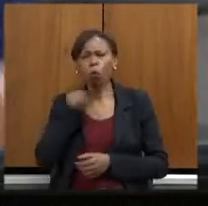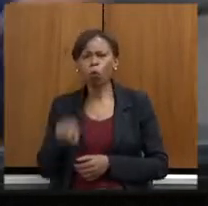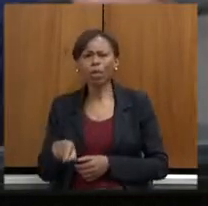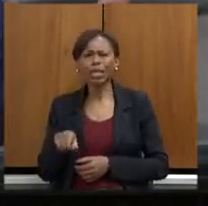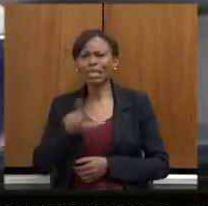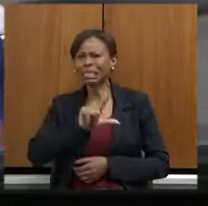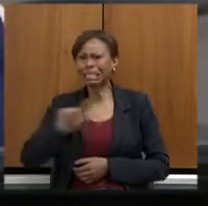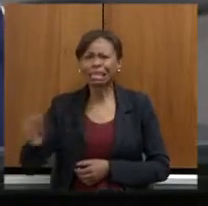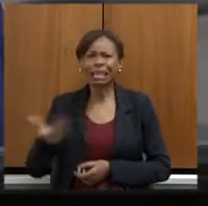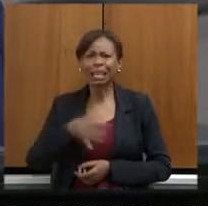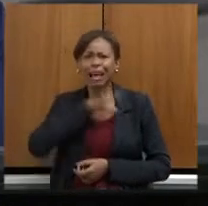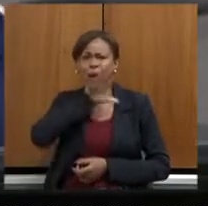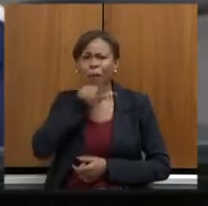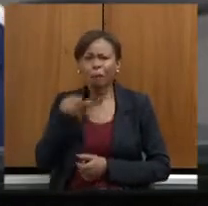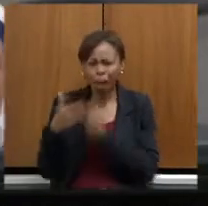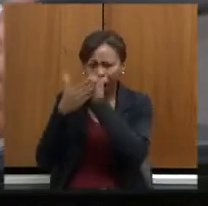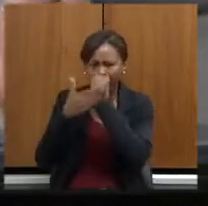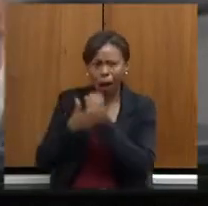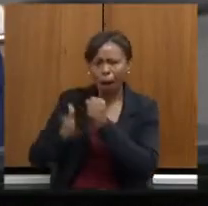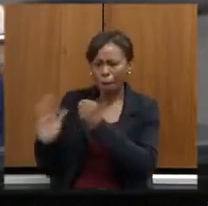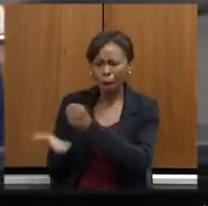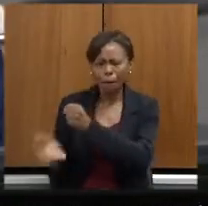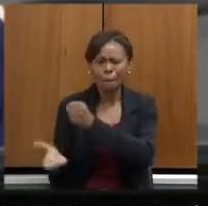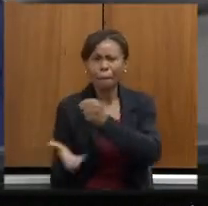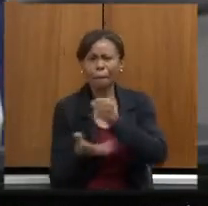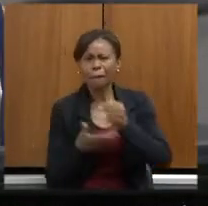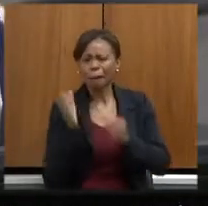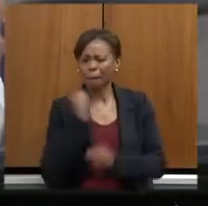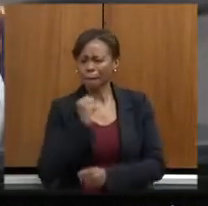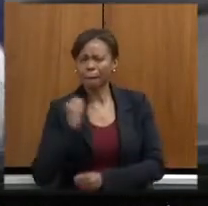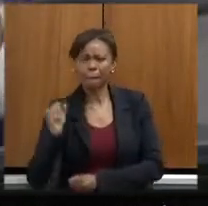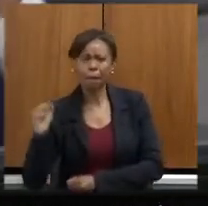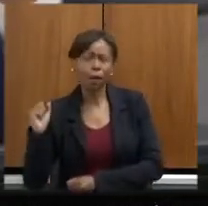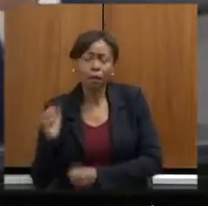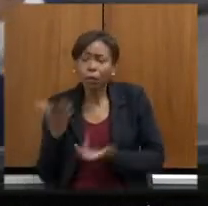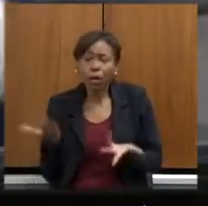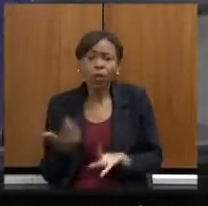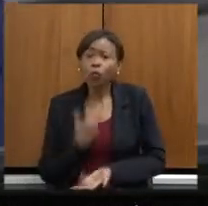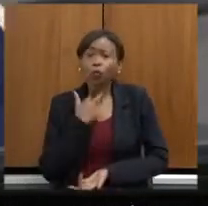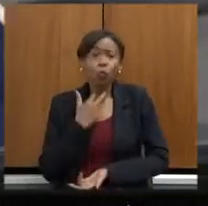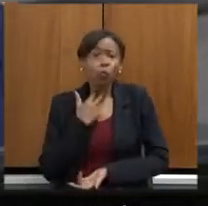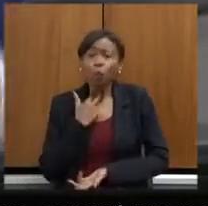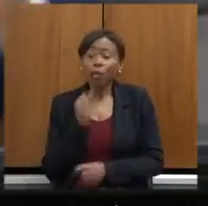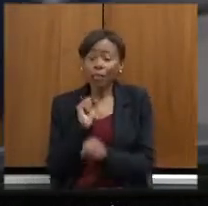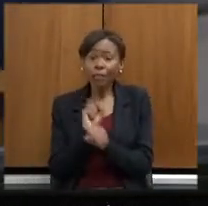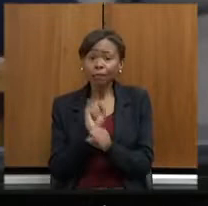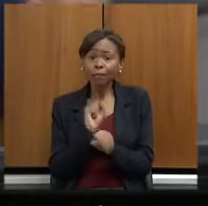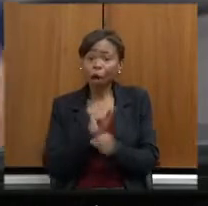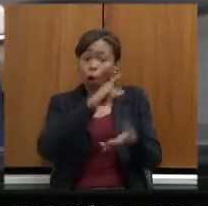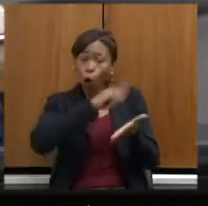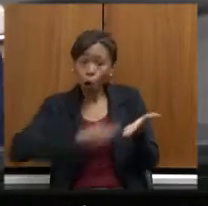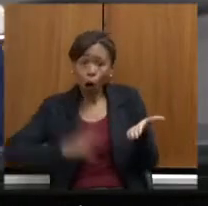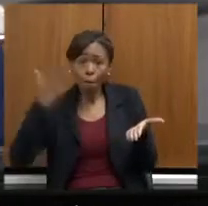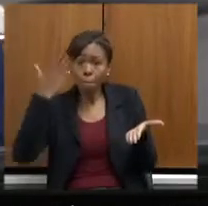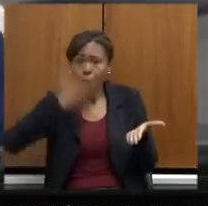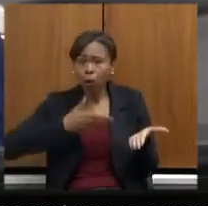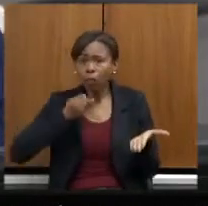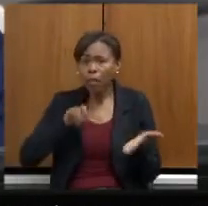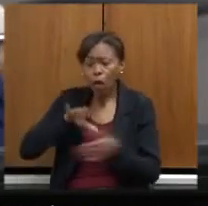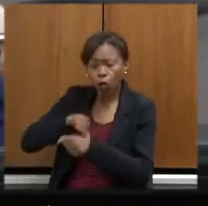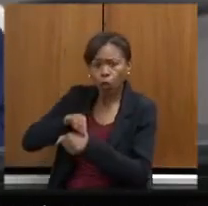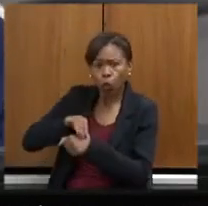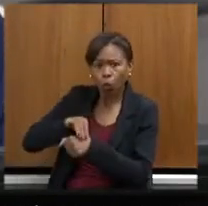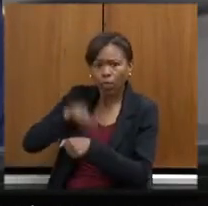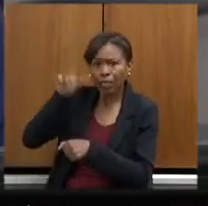200 animais para o abate os animais estão lá na parar de Esperar matar Não não pode matar mais um até sair o laudo que se for Feitosa vai ter que digitar o frigorífico